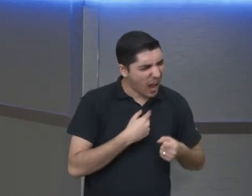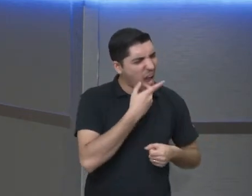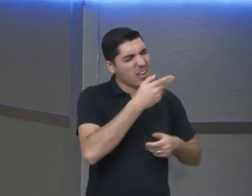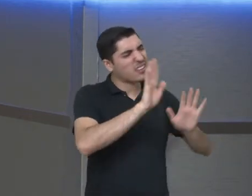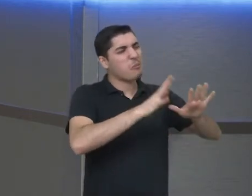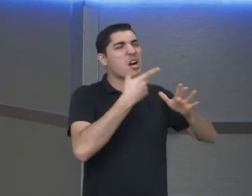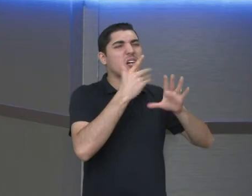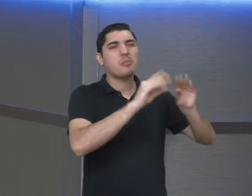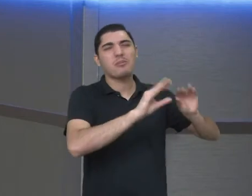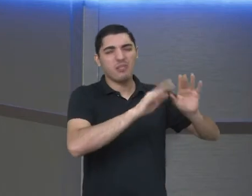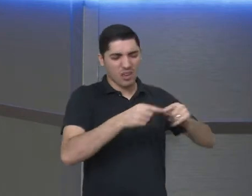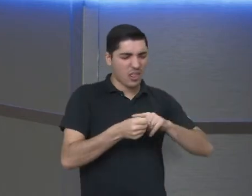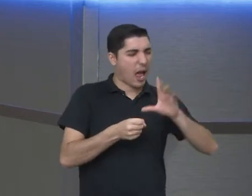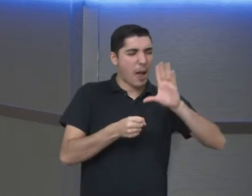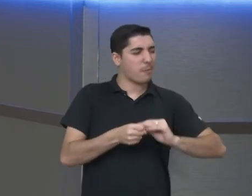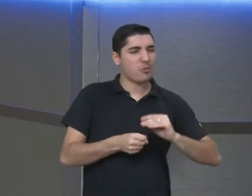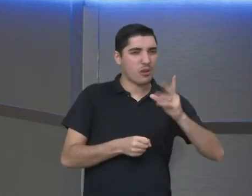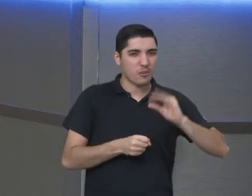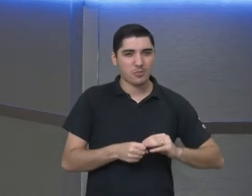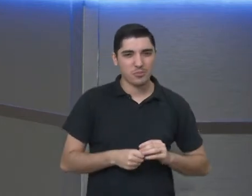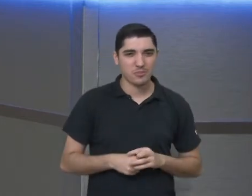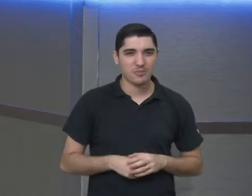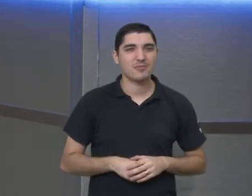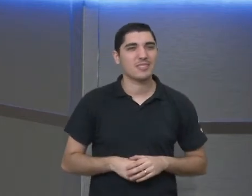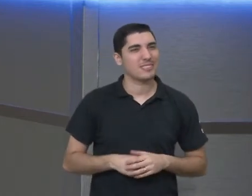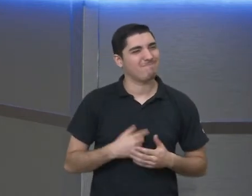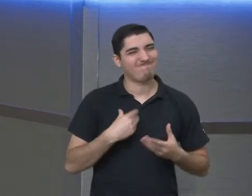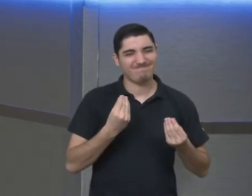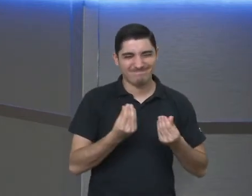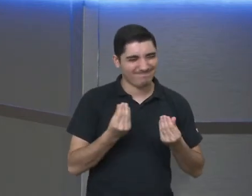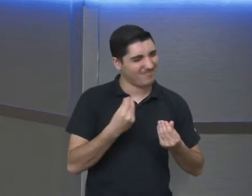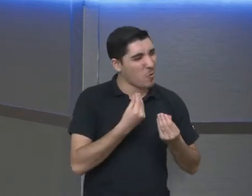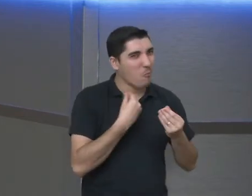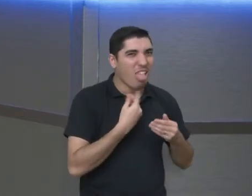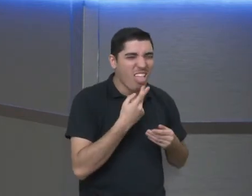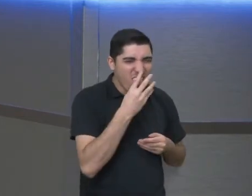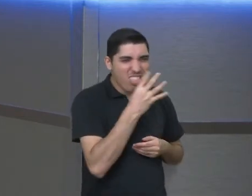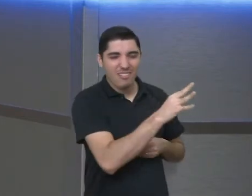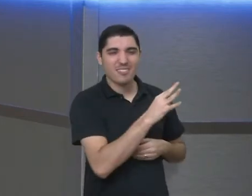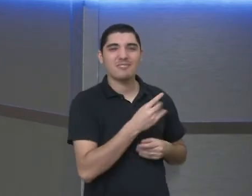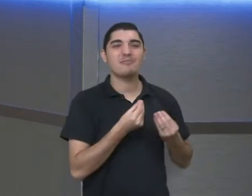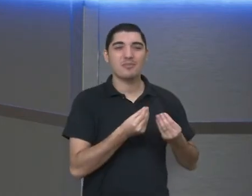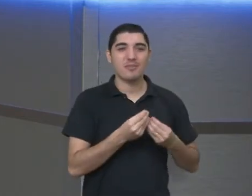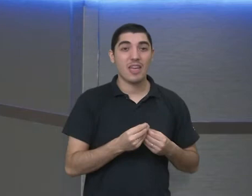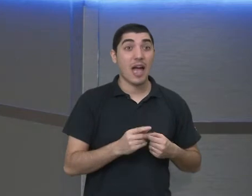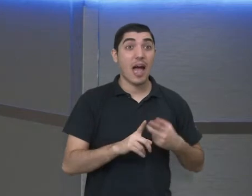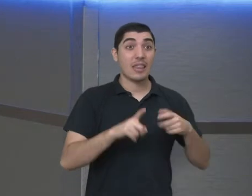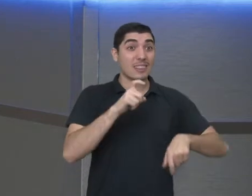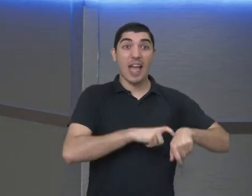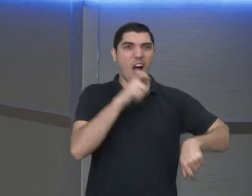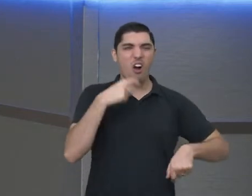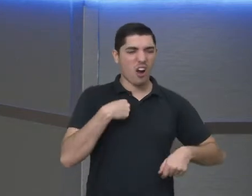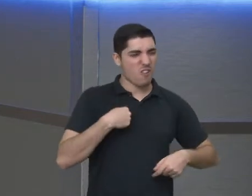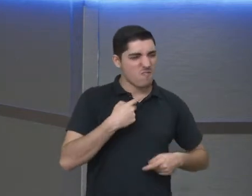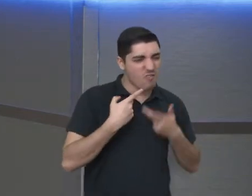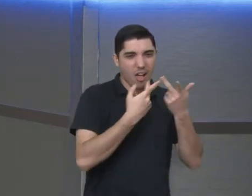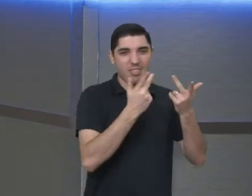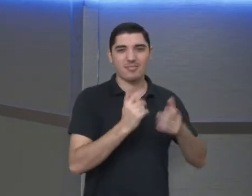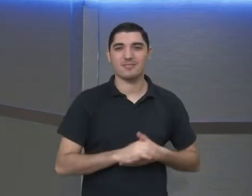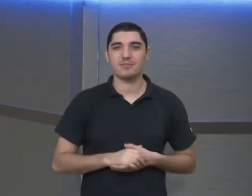do Romualdo. Bota a foto dele entrevistando o árbitro aí. Ah, quando o Corinthians foi campeão. Olha você aqui, ó, Corinthians